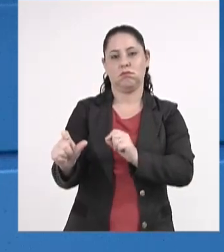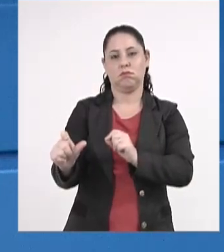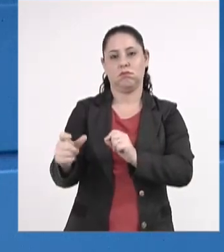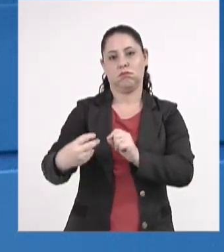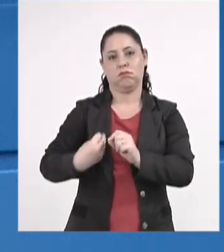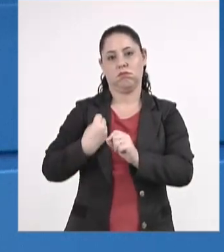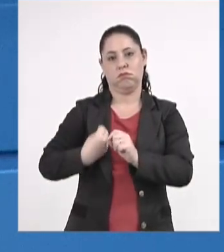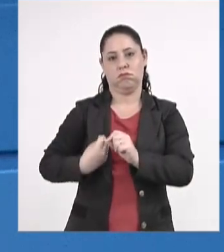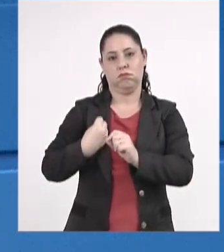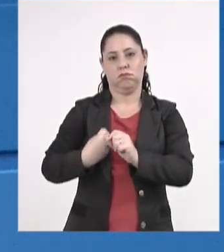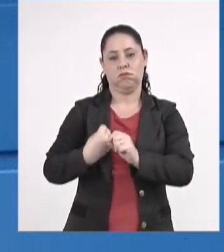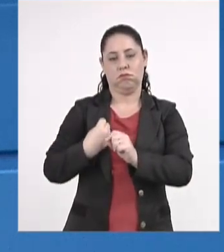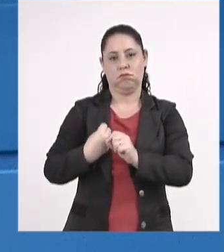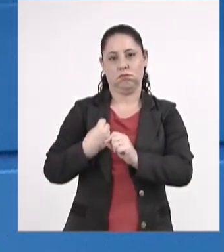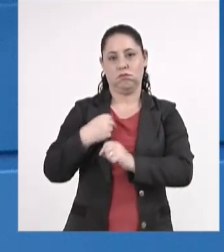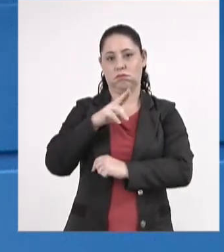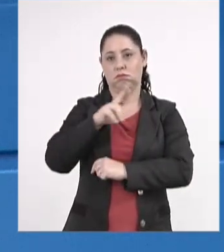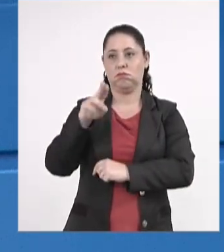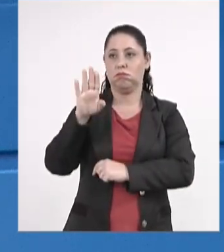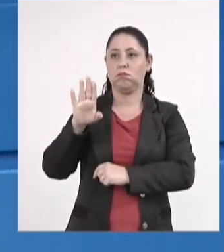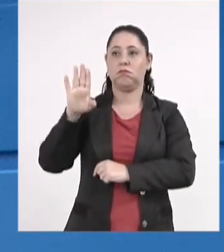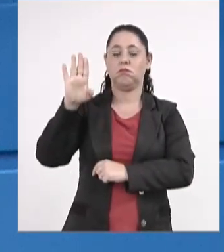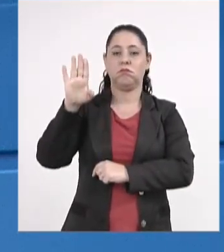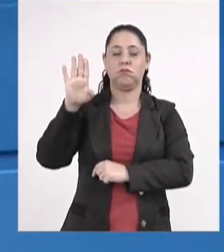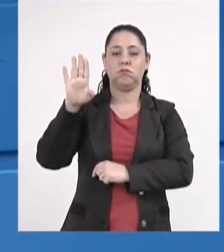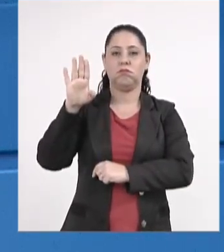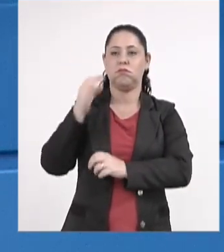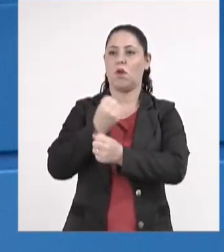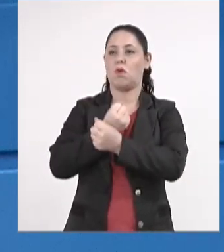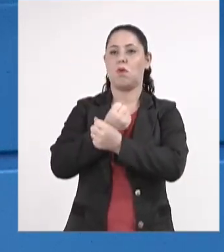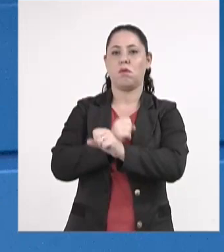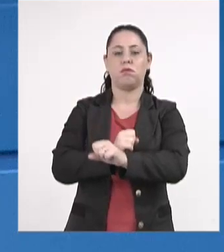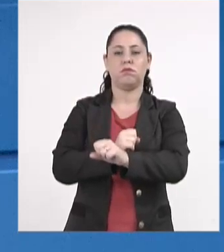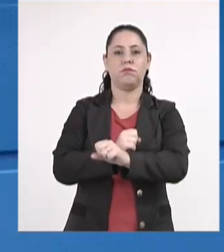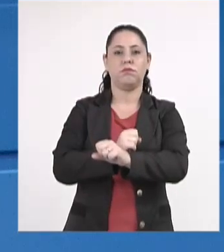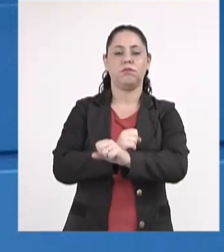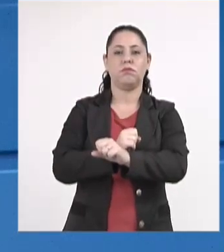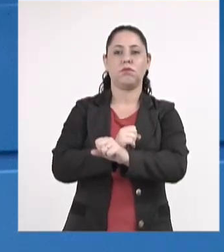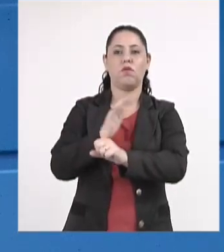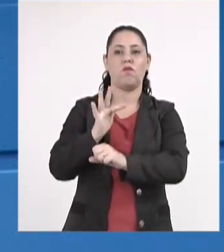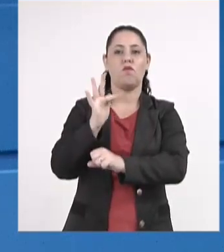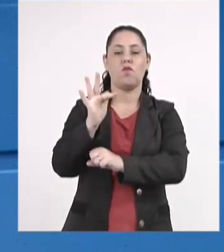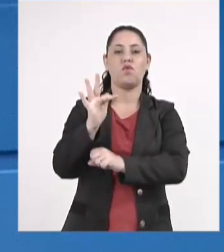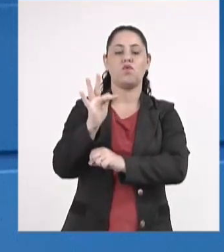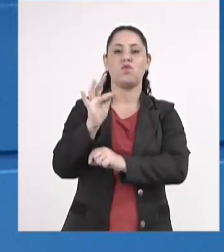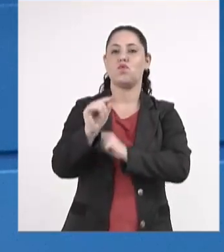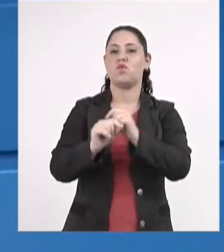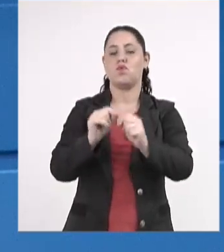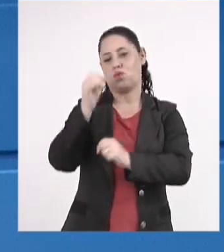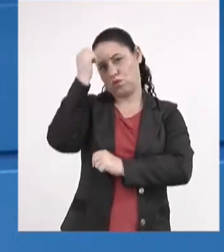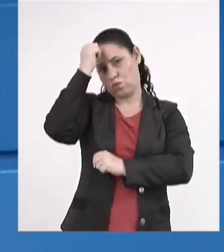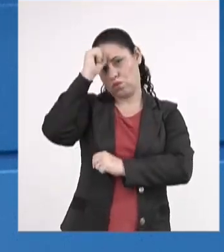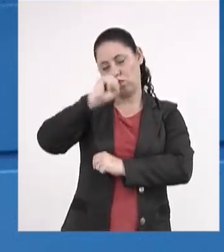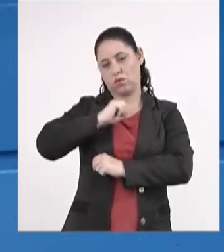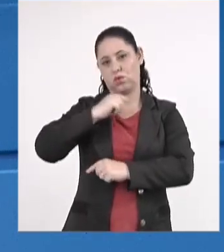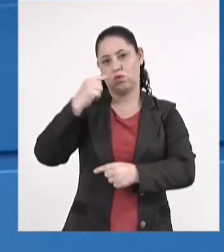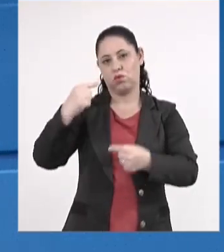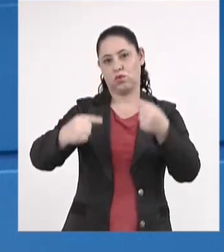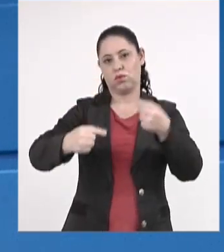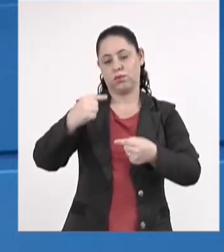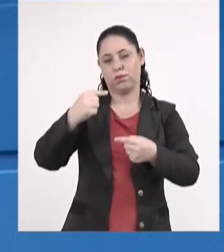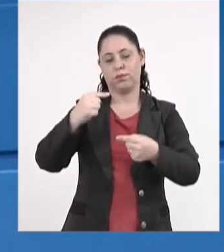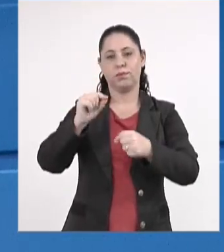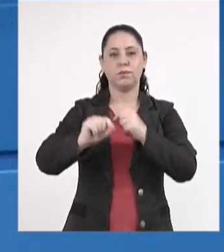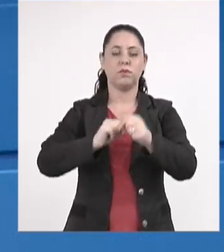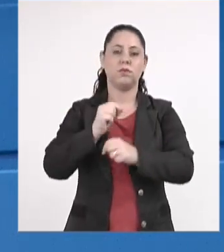ali participaram e colocaram seus nomes impedidas de Possivelmente com sucesso disputar a